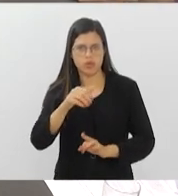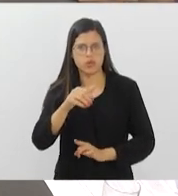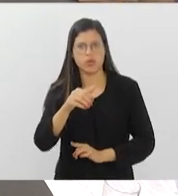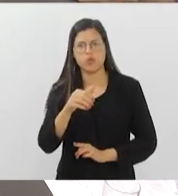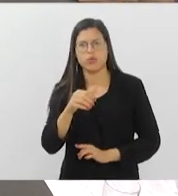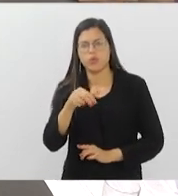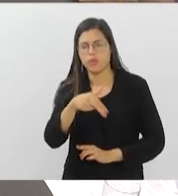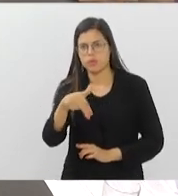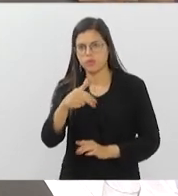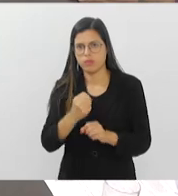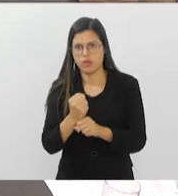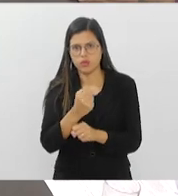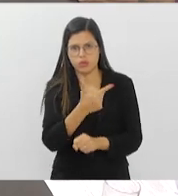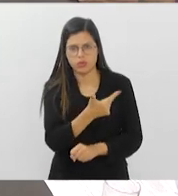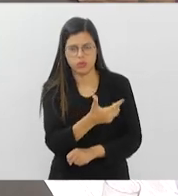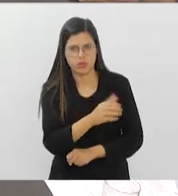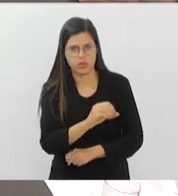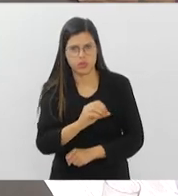em discussão.